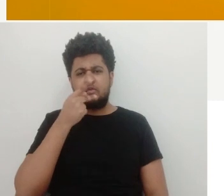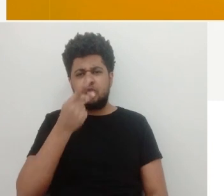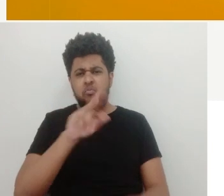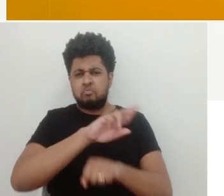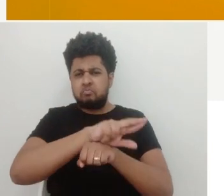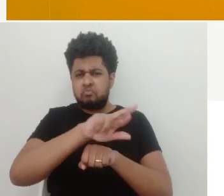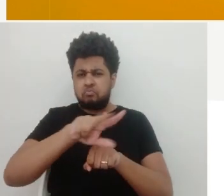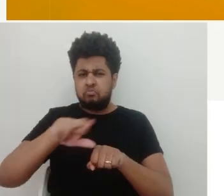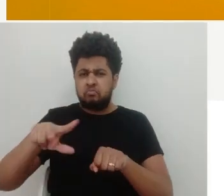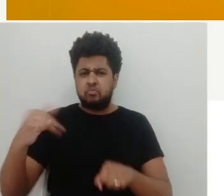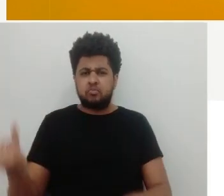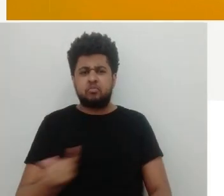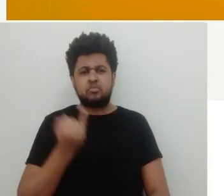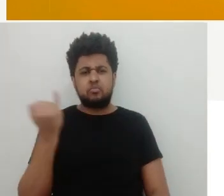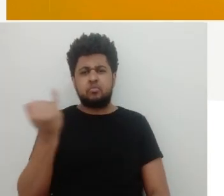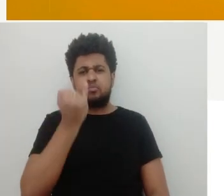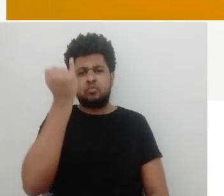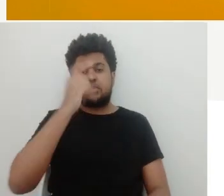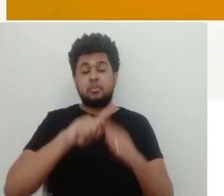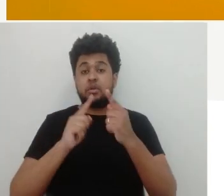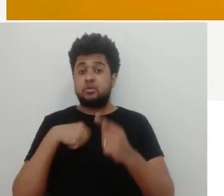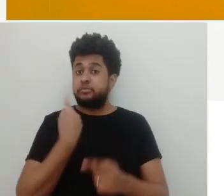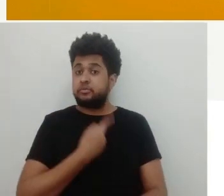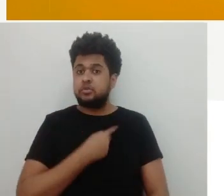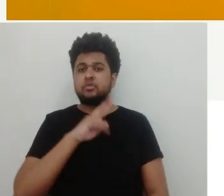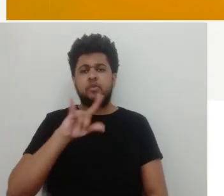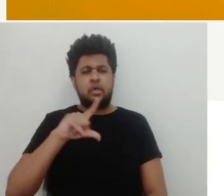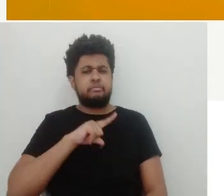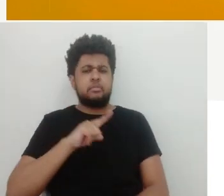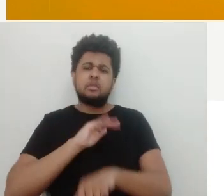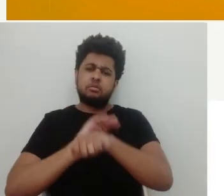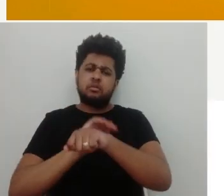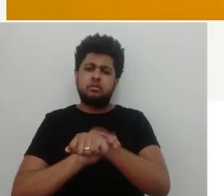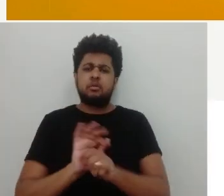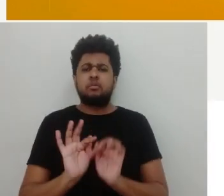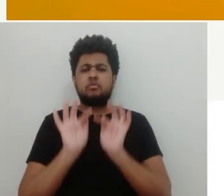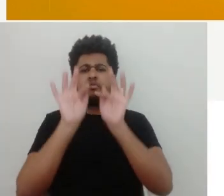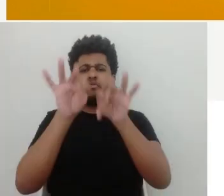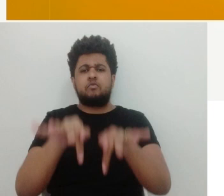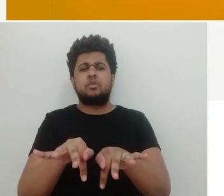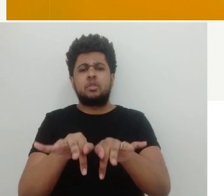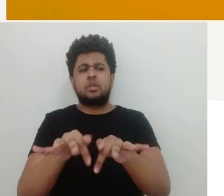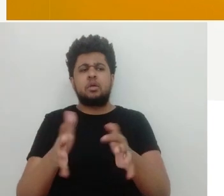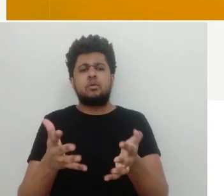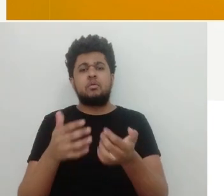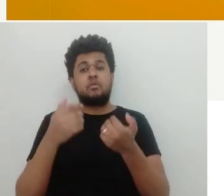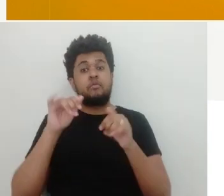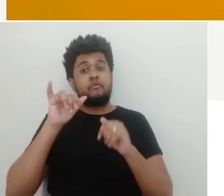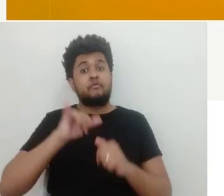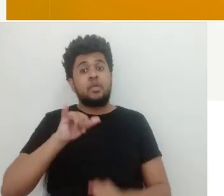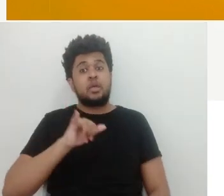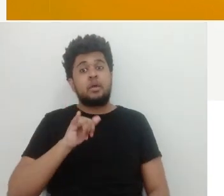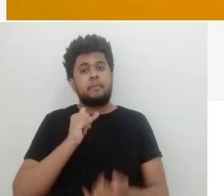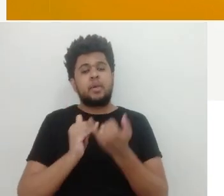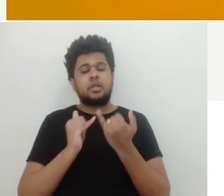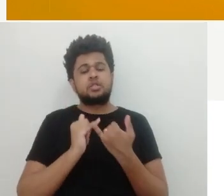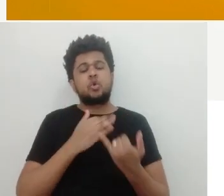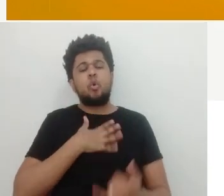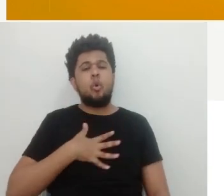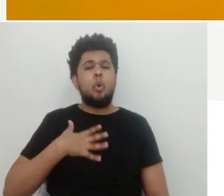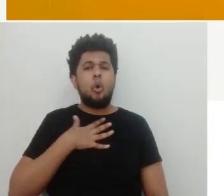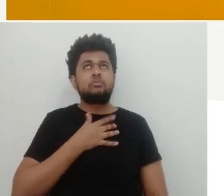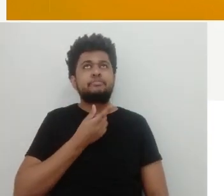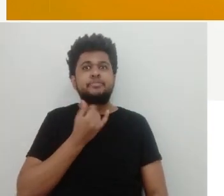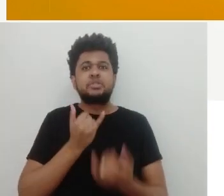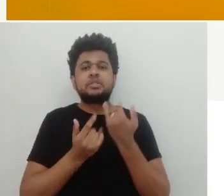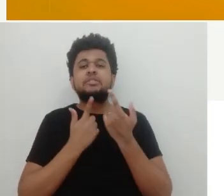esse gostinho de dúvidas e de vontade de ouvir você falar um pouco mais sobre essas